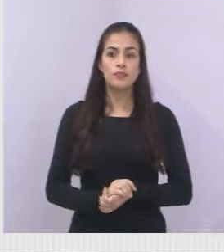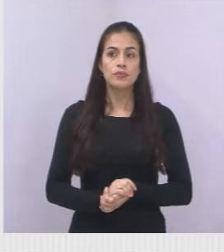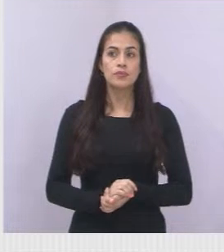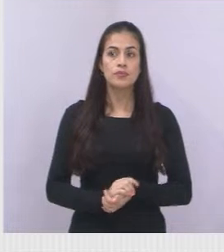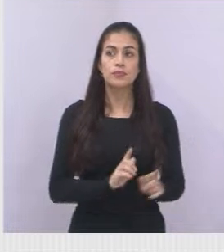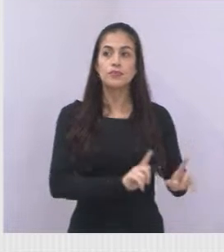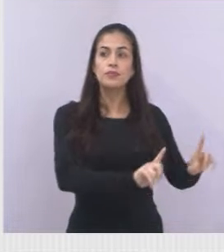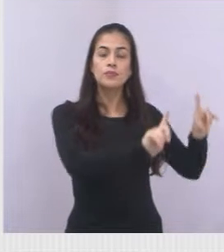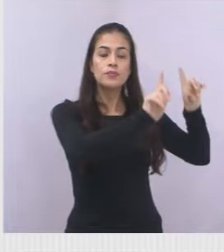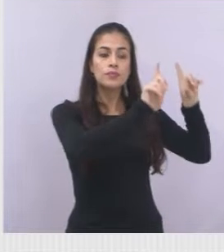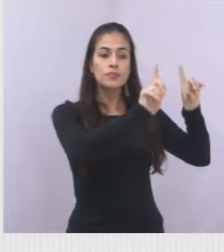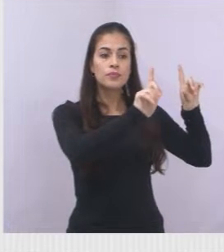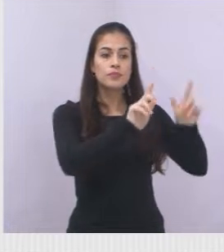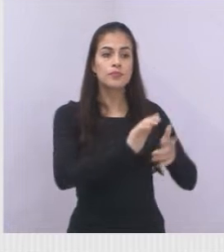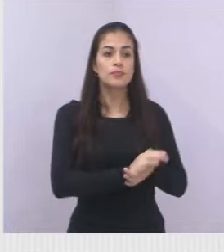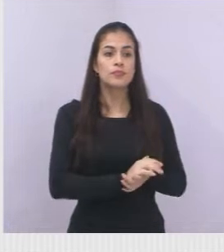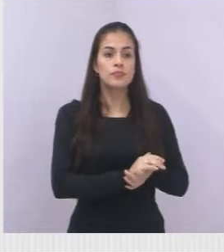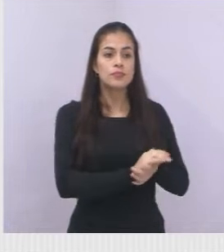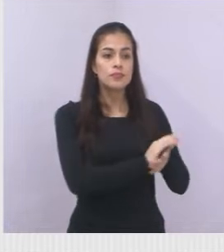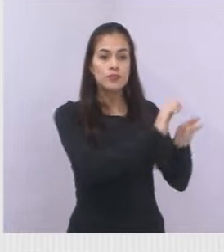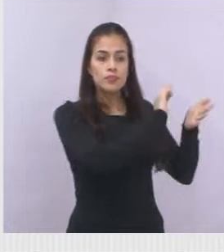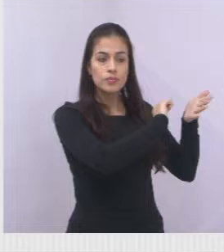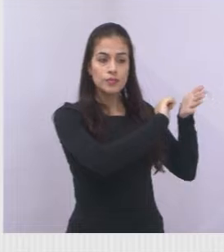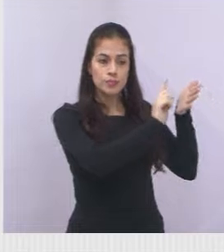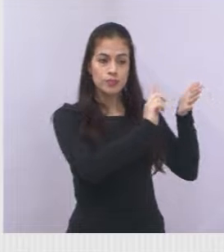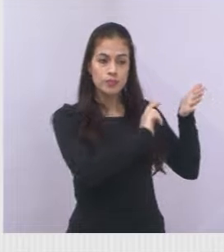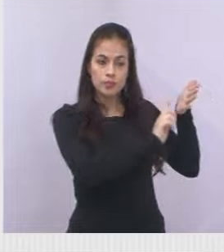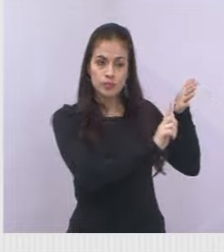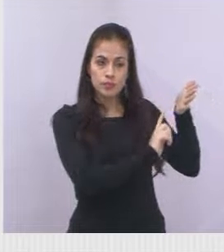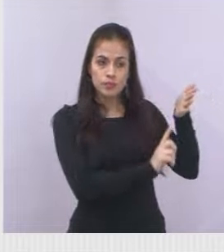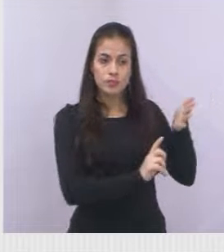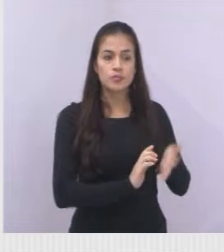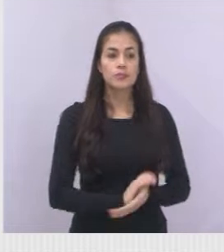cartazes contendo os seguintes dizeres: